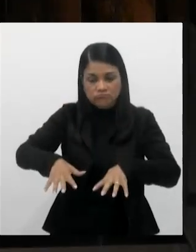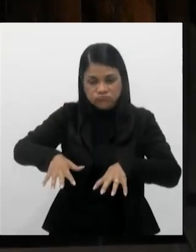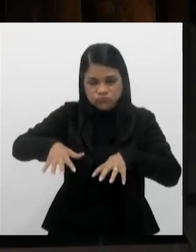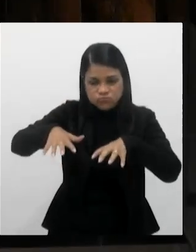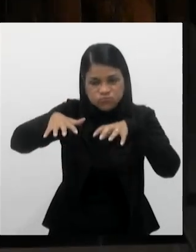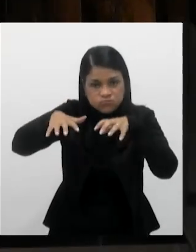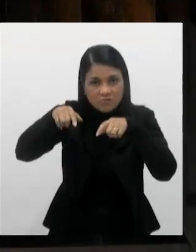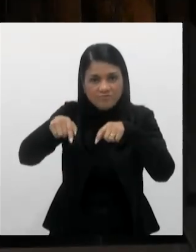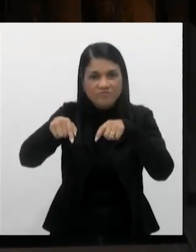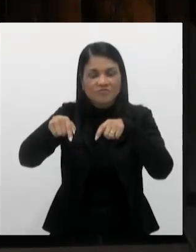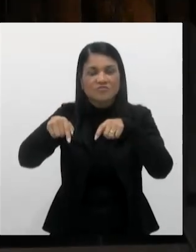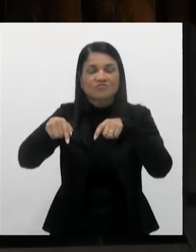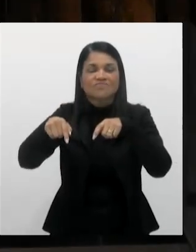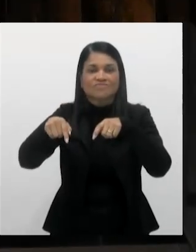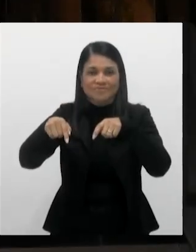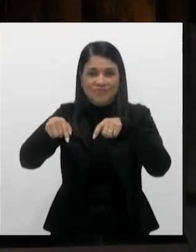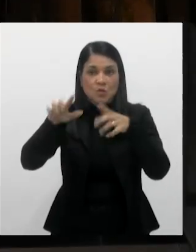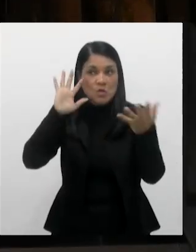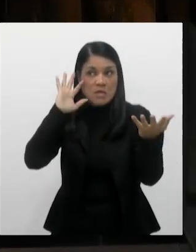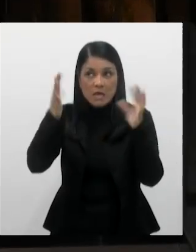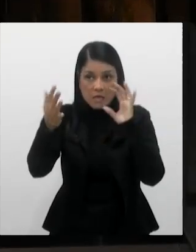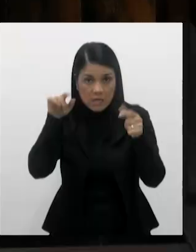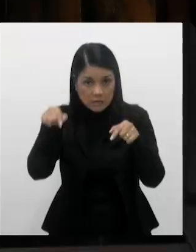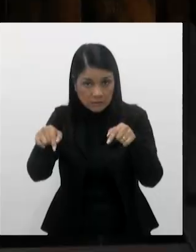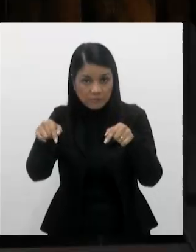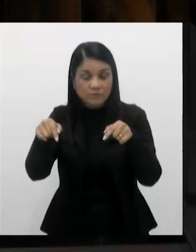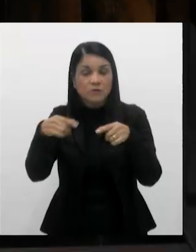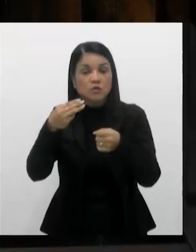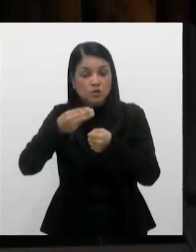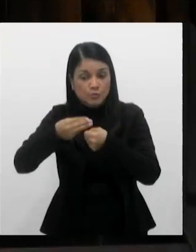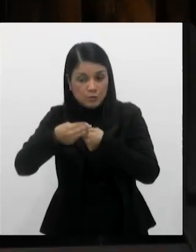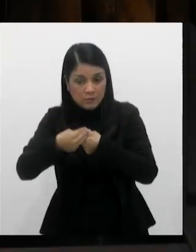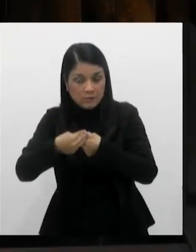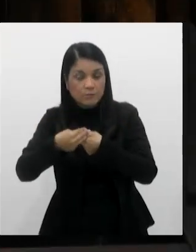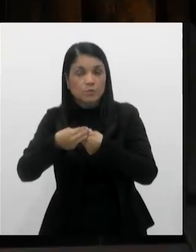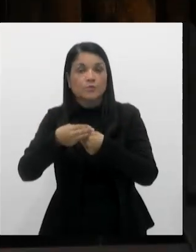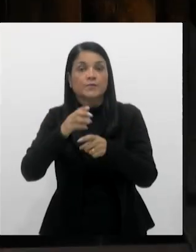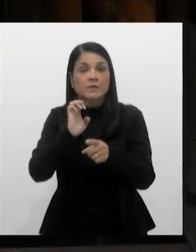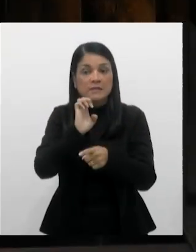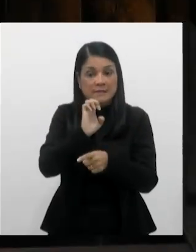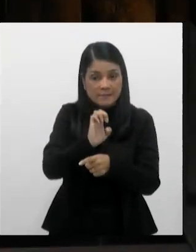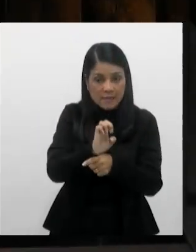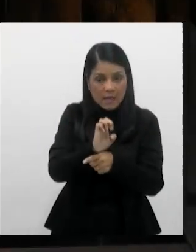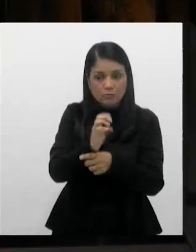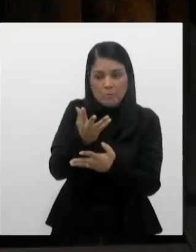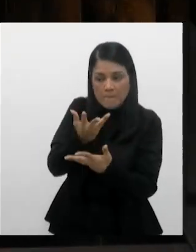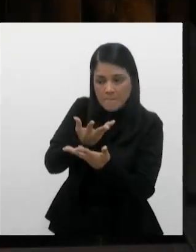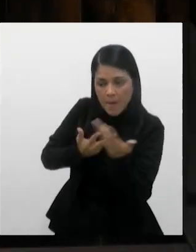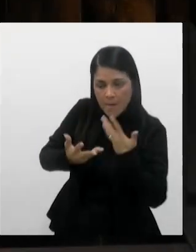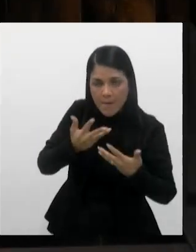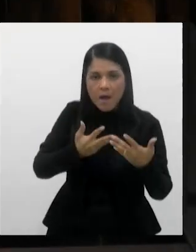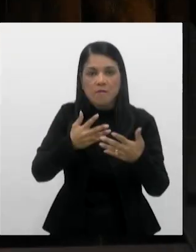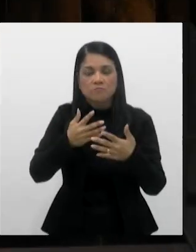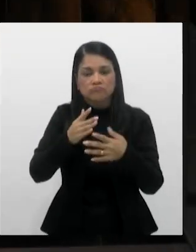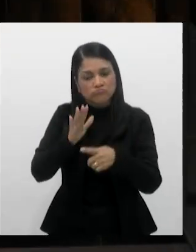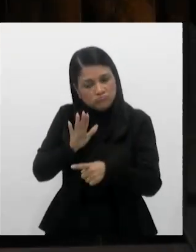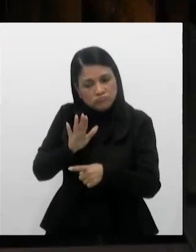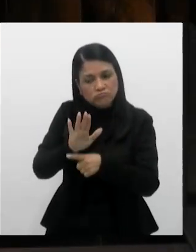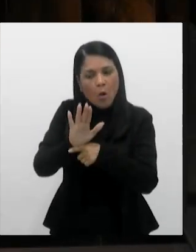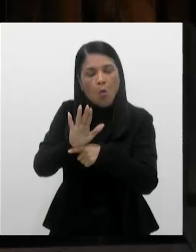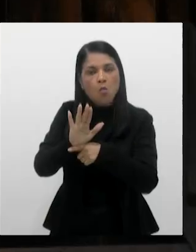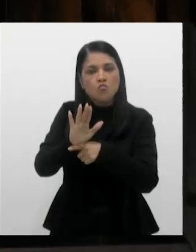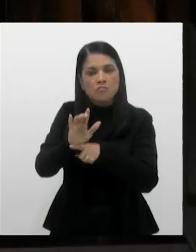esse fator adverso climático, os municípios e o Estado estarem entrosados e prontos